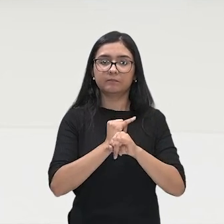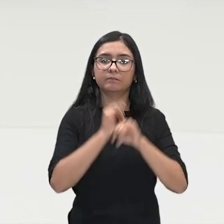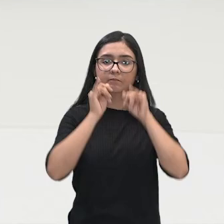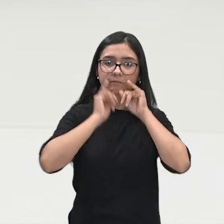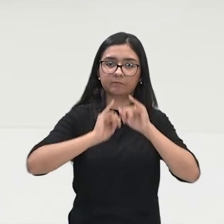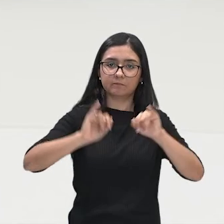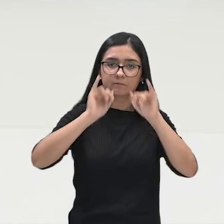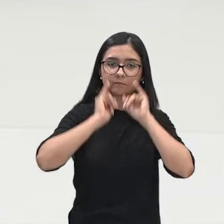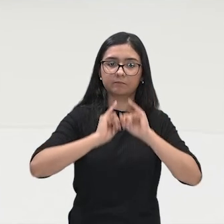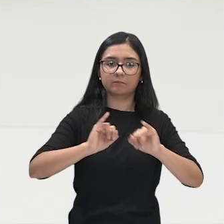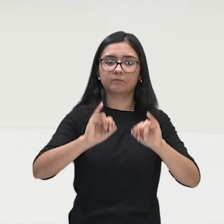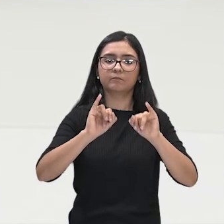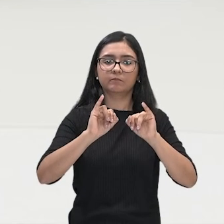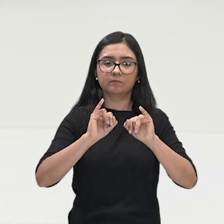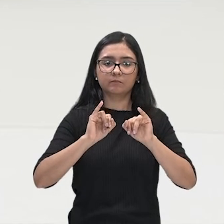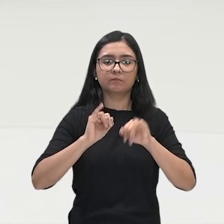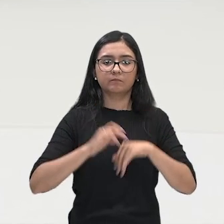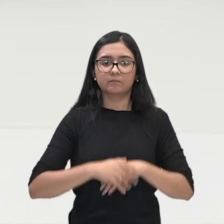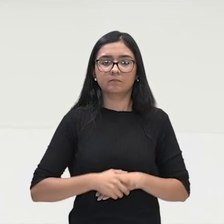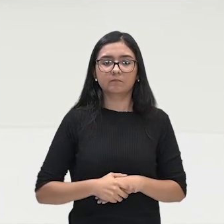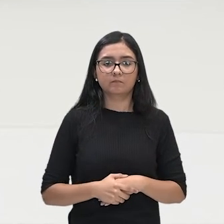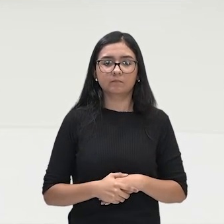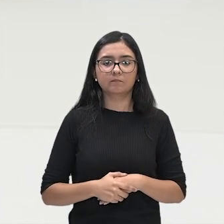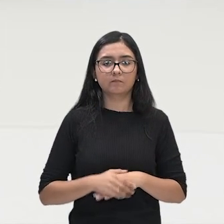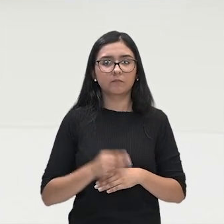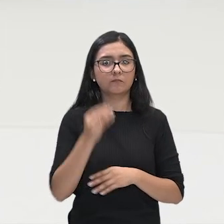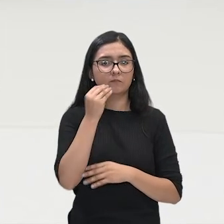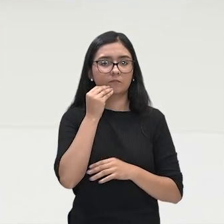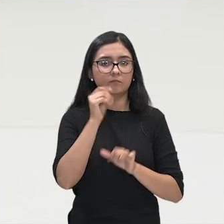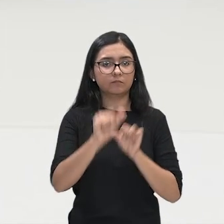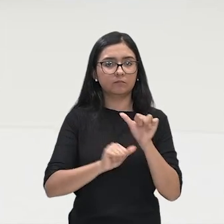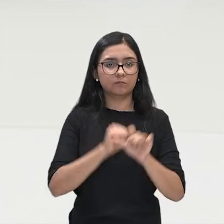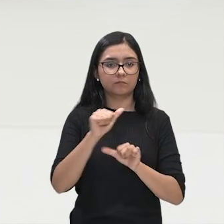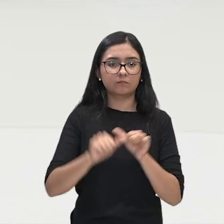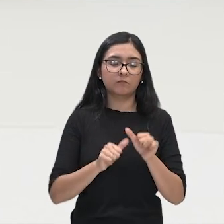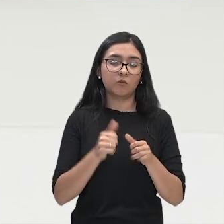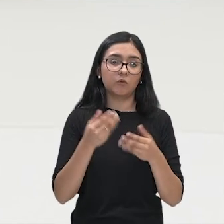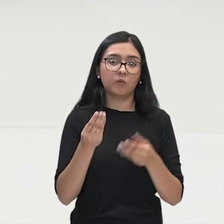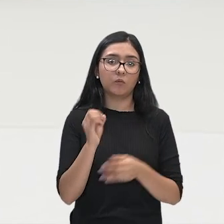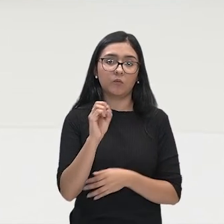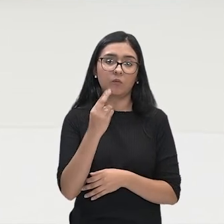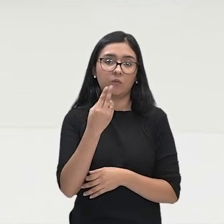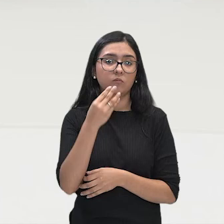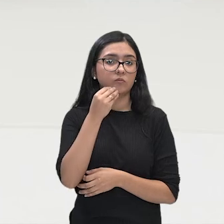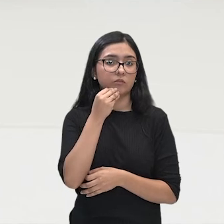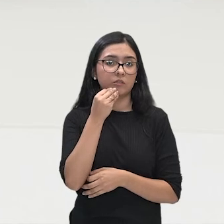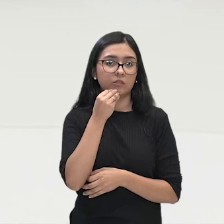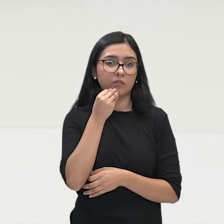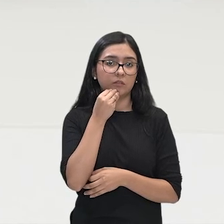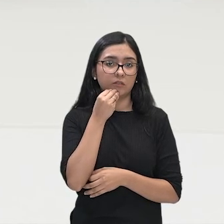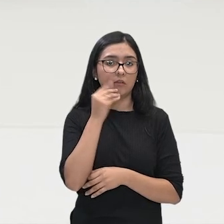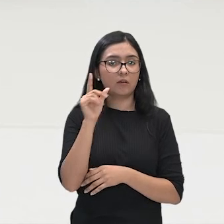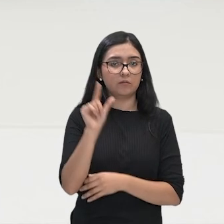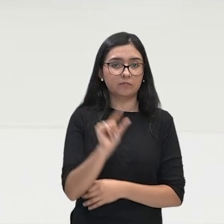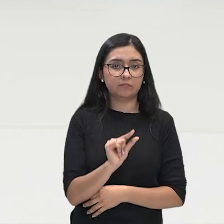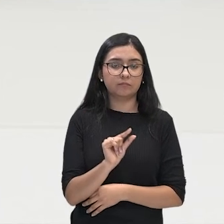correm para mudar essa situação ou, pelo menos, tentar fazer alguma coisa para